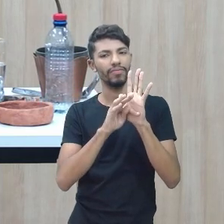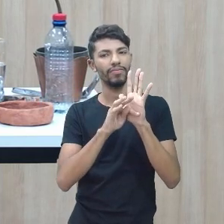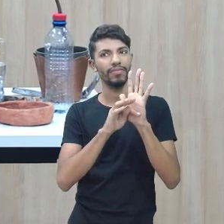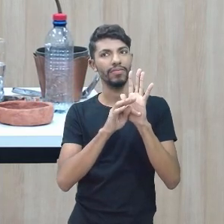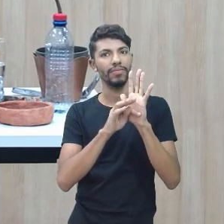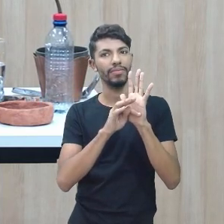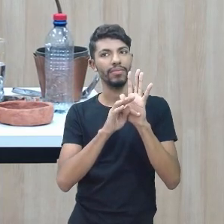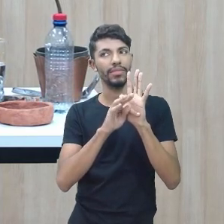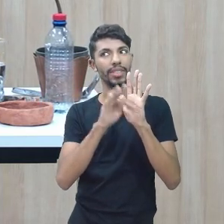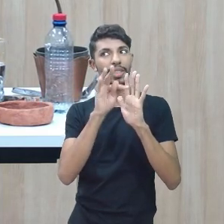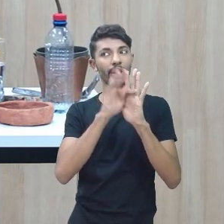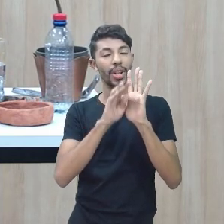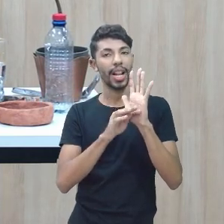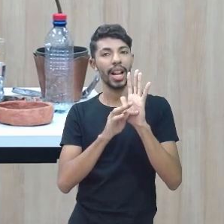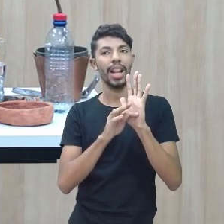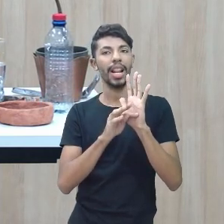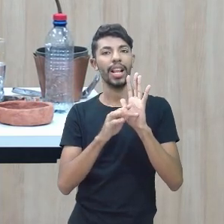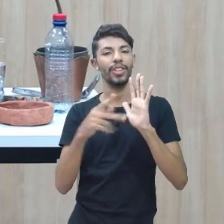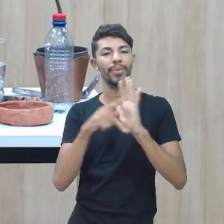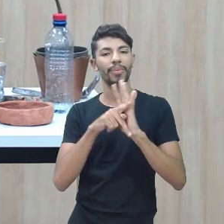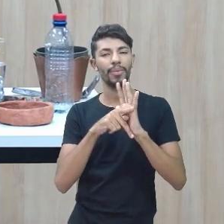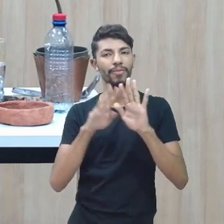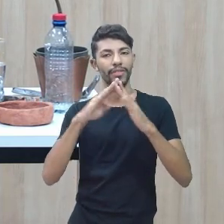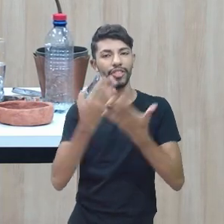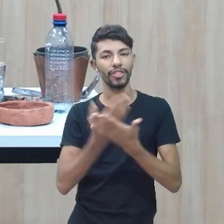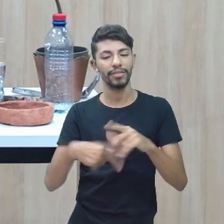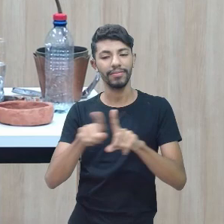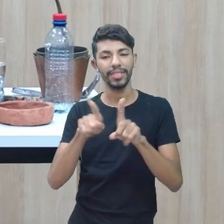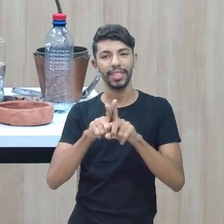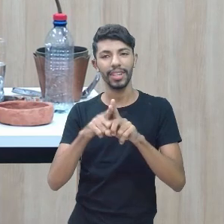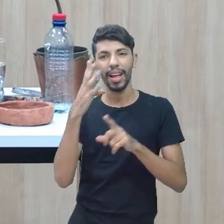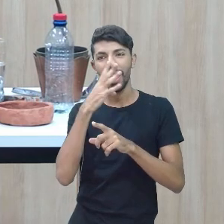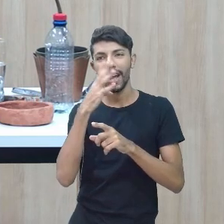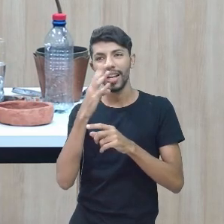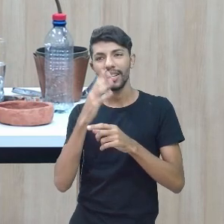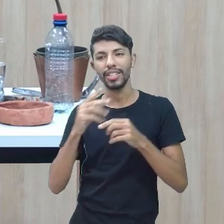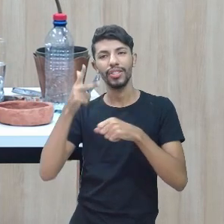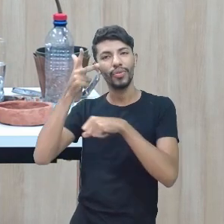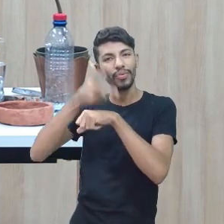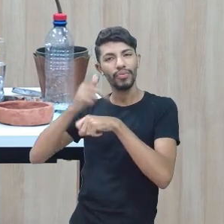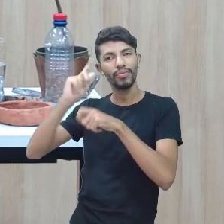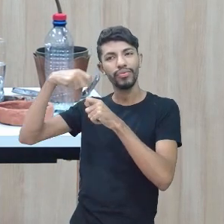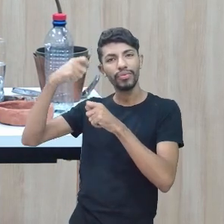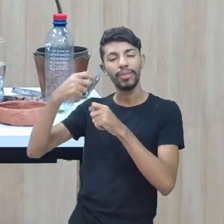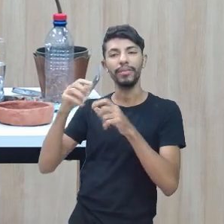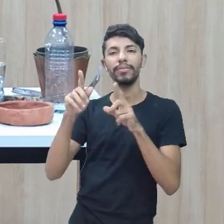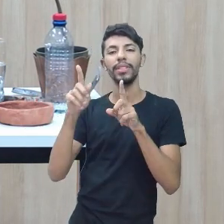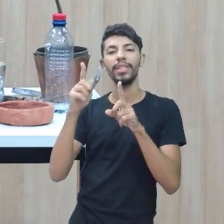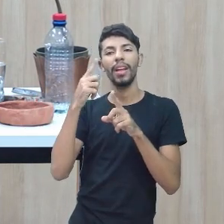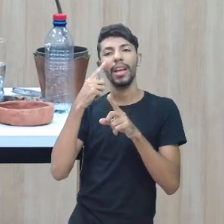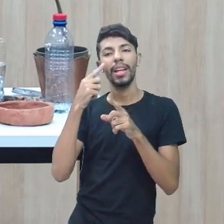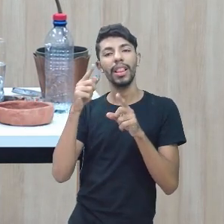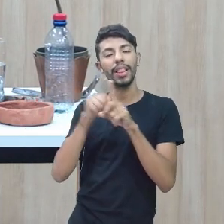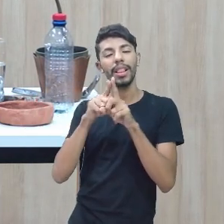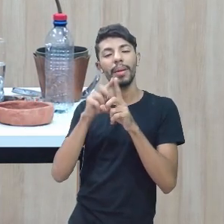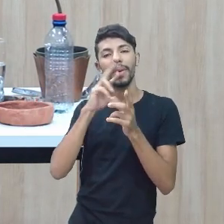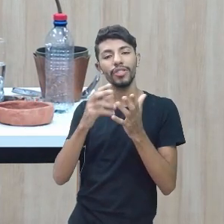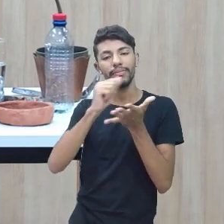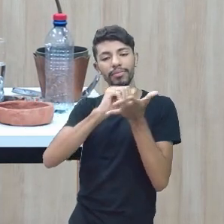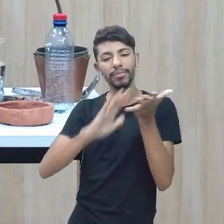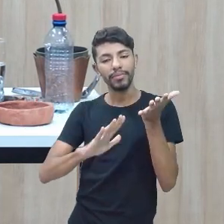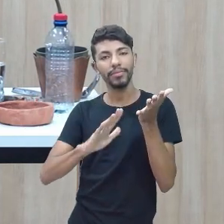no texto didático, assiste aos vídeos também e resolve as atividades, tanto a atividade semanal como a atividade